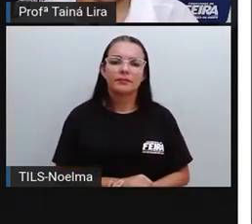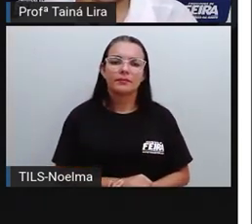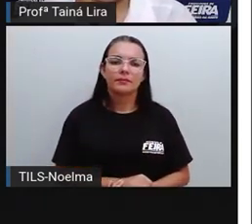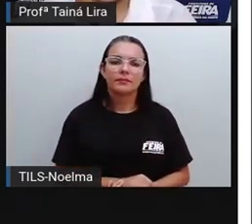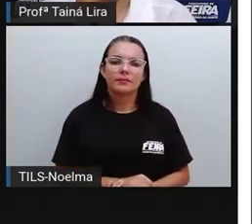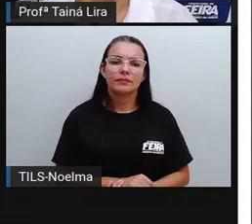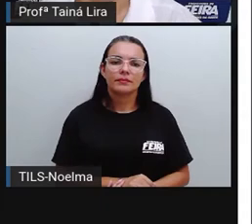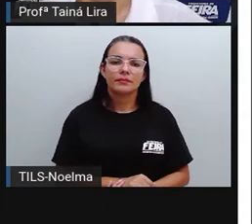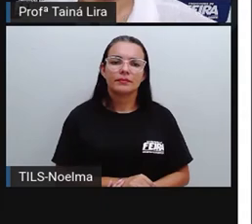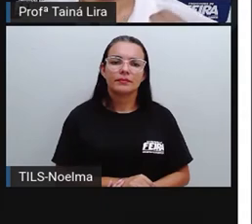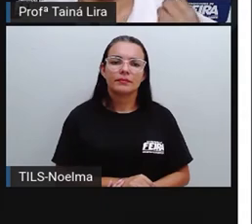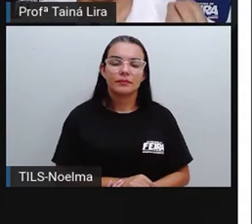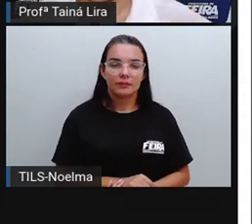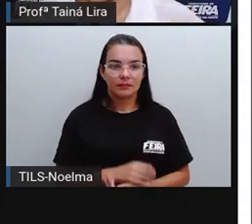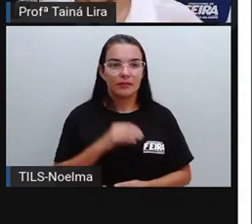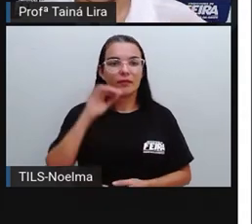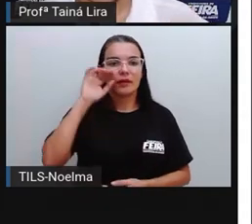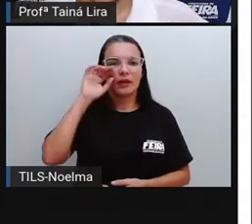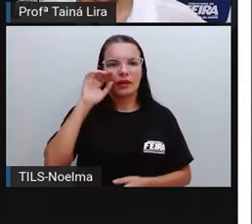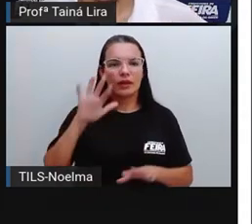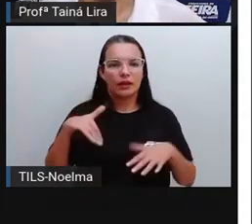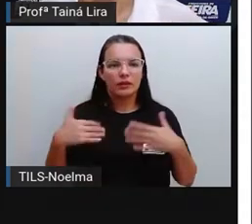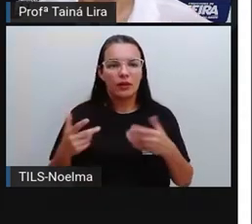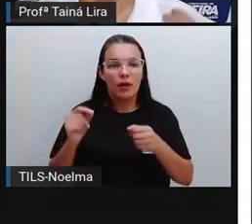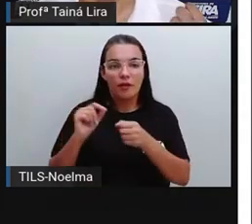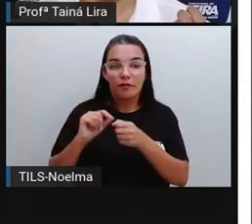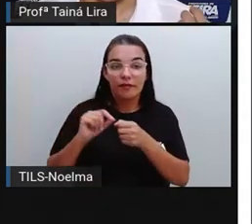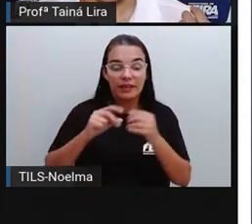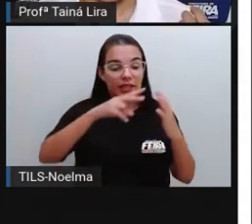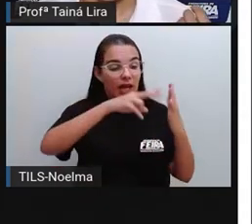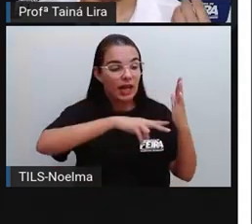Então a gente vai fazer a leitura, né?